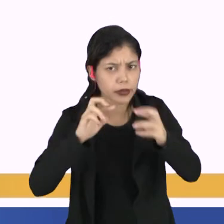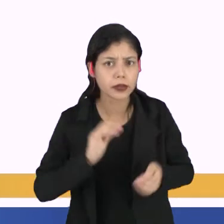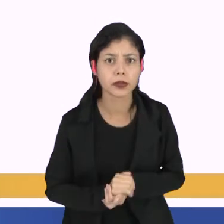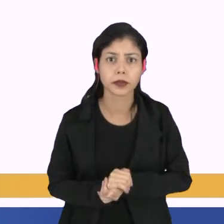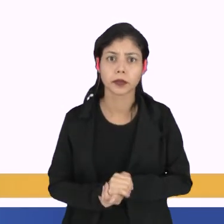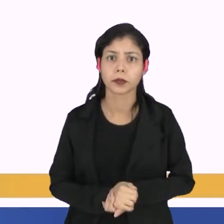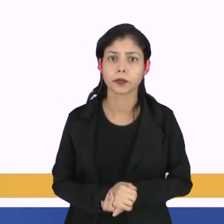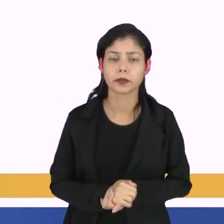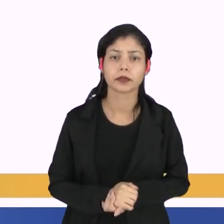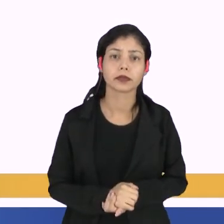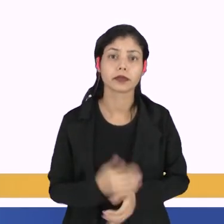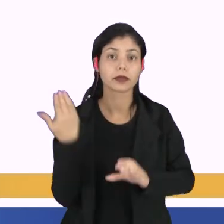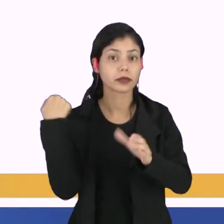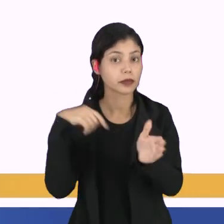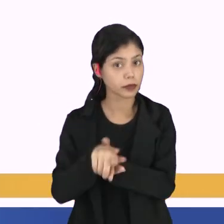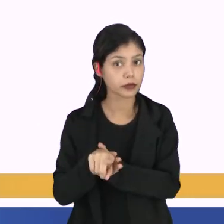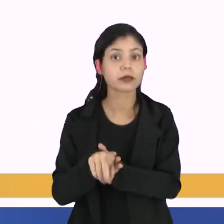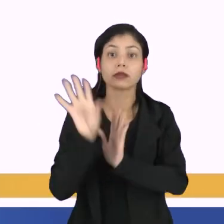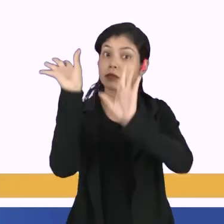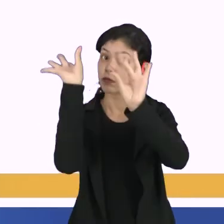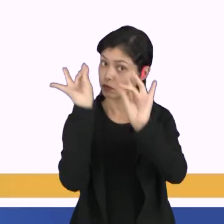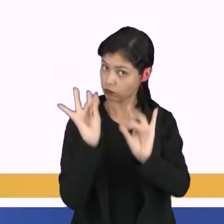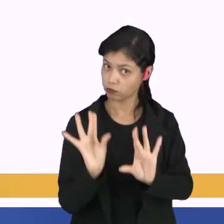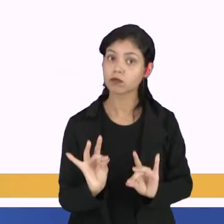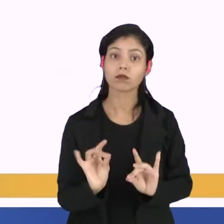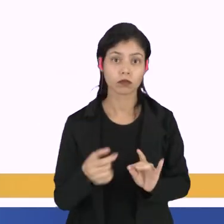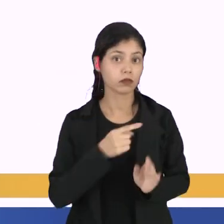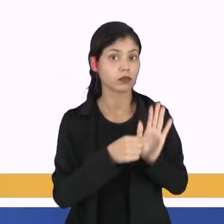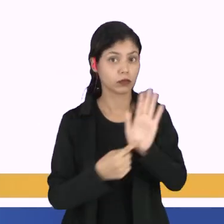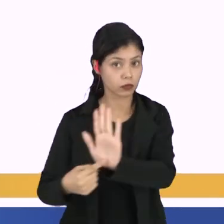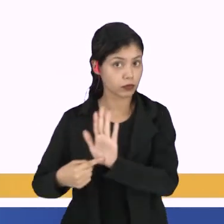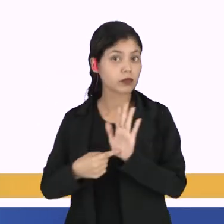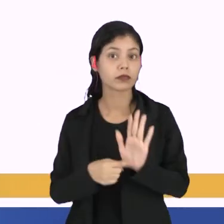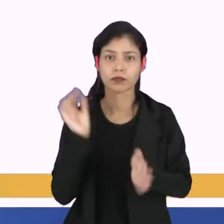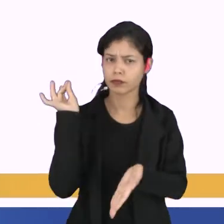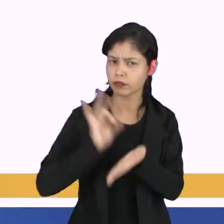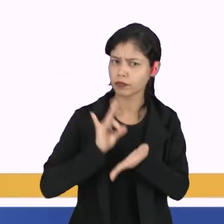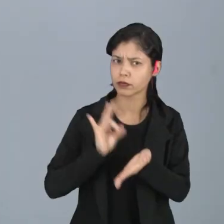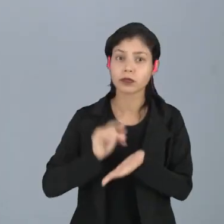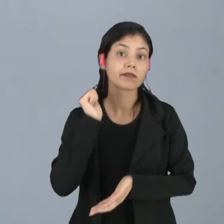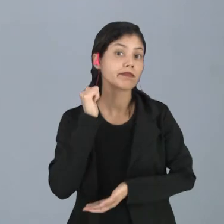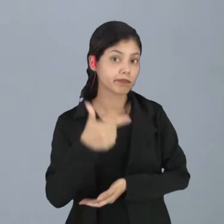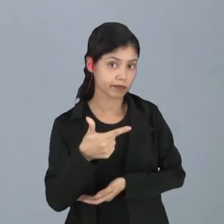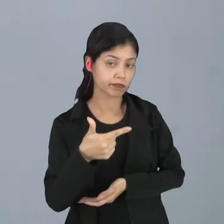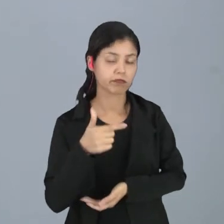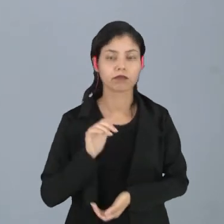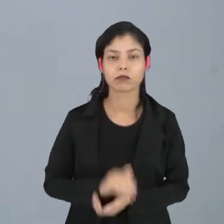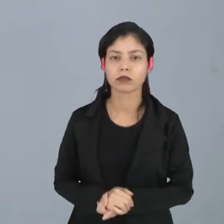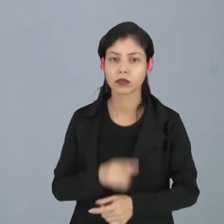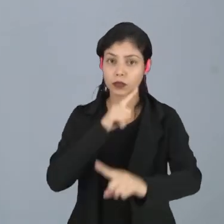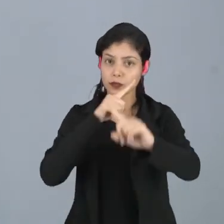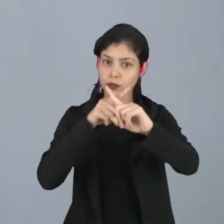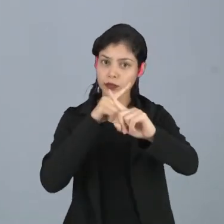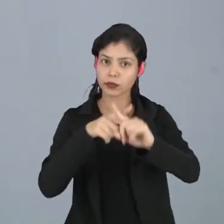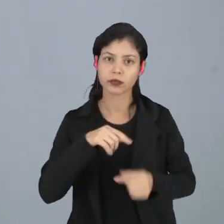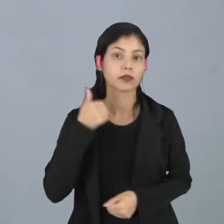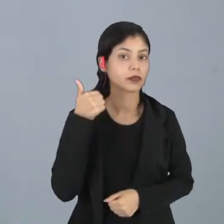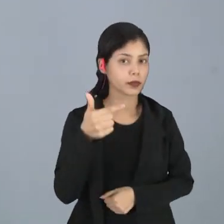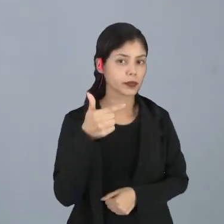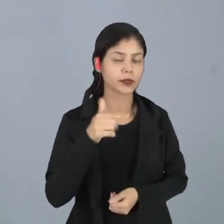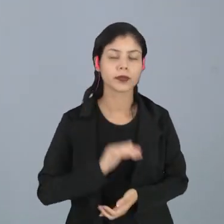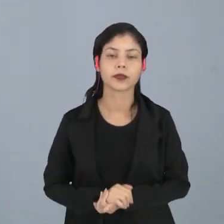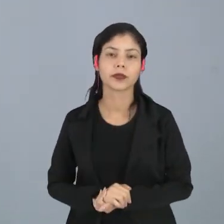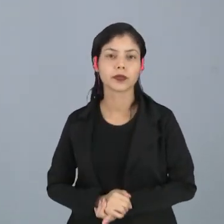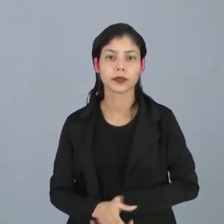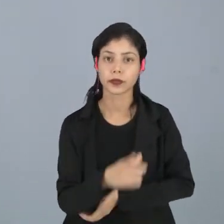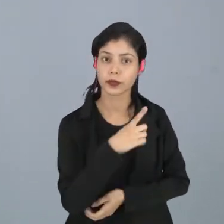do enunciado da questão que cada representação de camisola, ela, na verdade, são 2. Então, eu multiplico por 2.